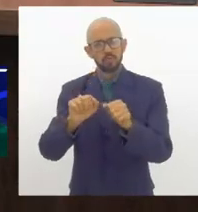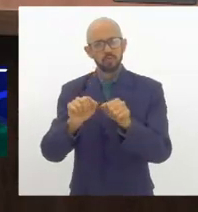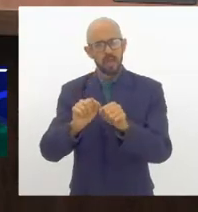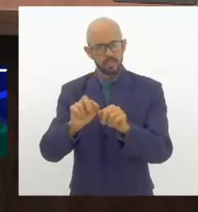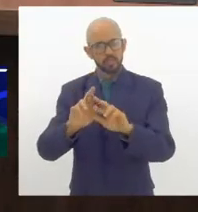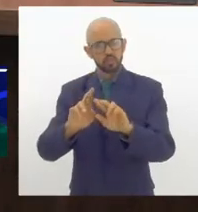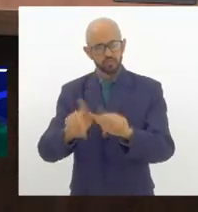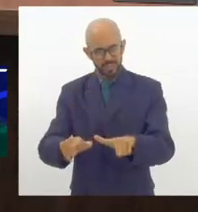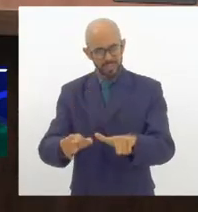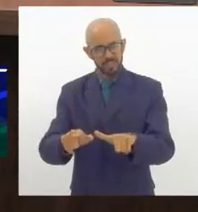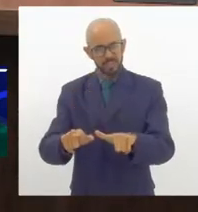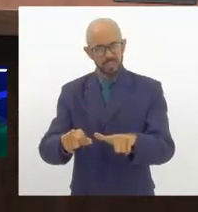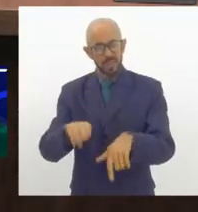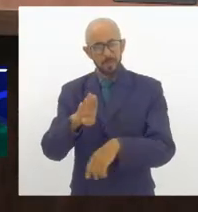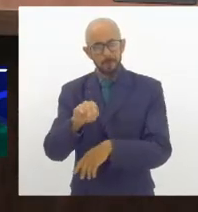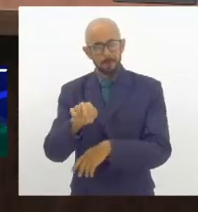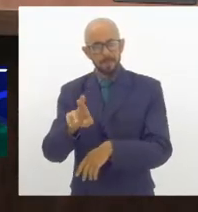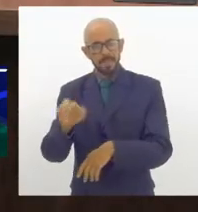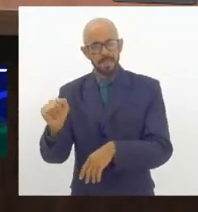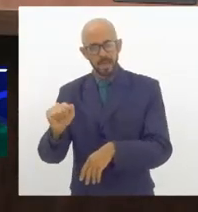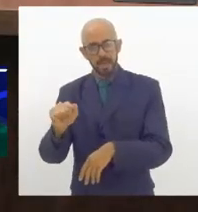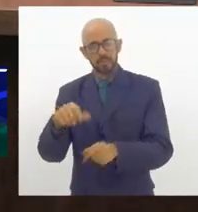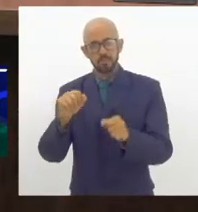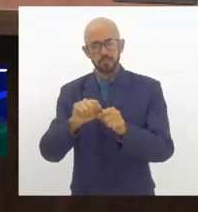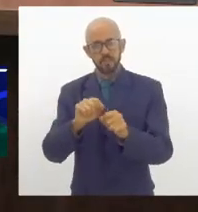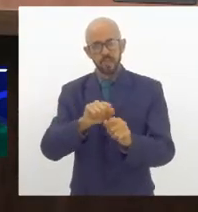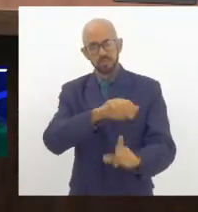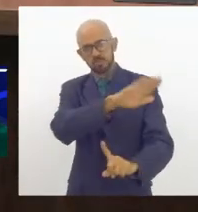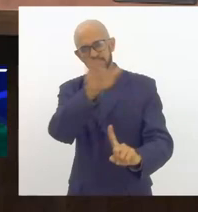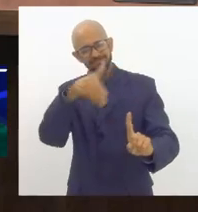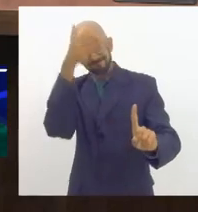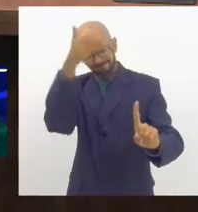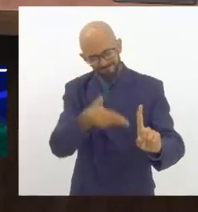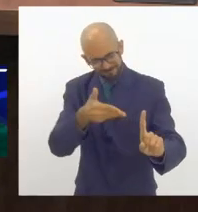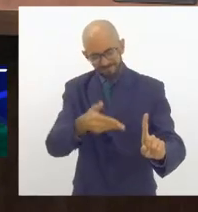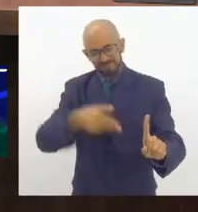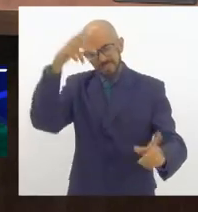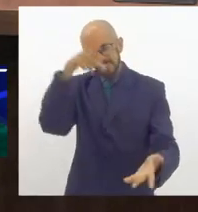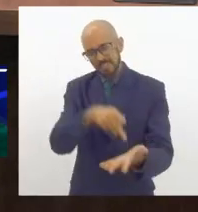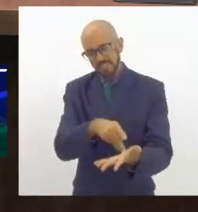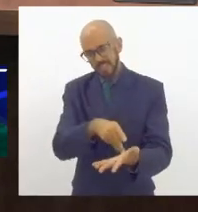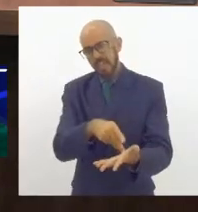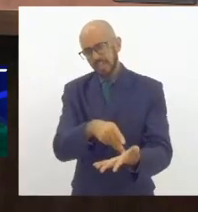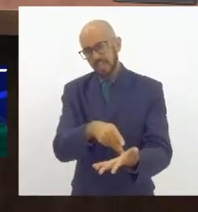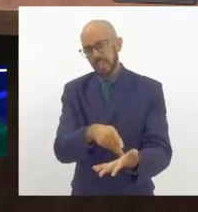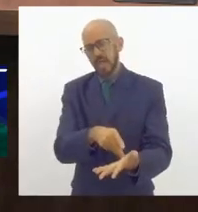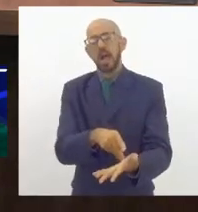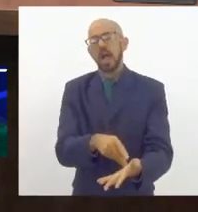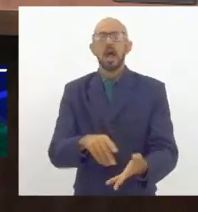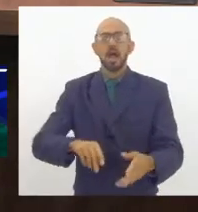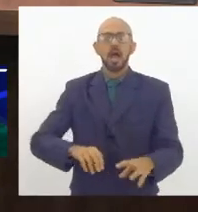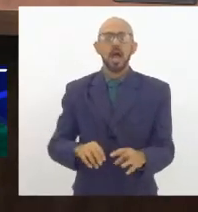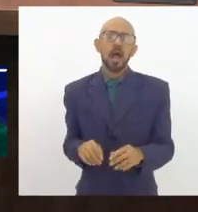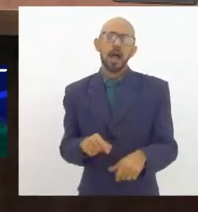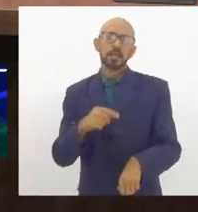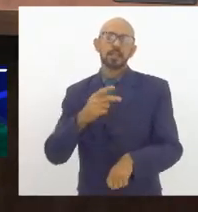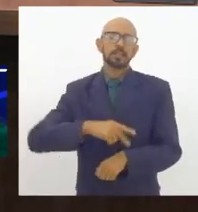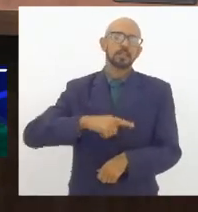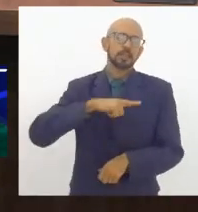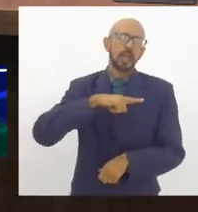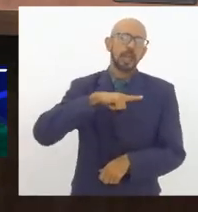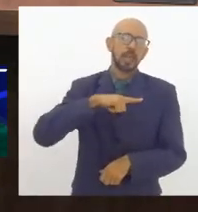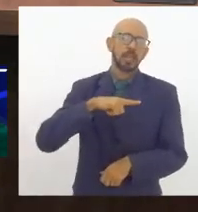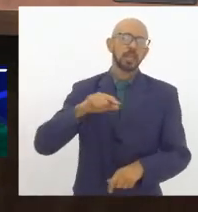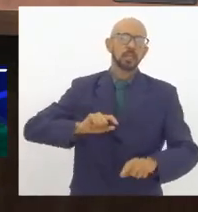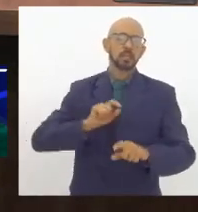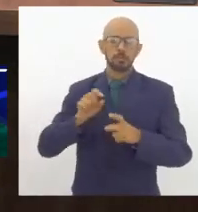e o Bira fez uma dos das homenagens mais sinceras e legítimas aquele que tem um olhar